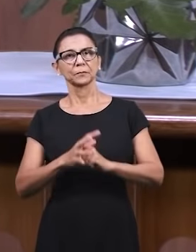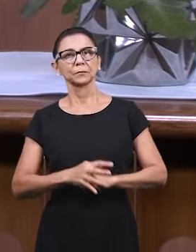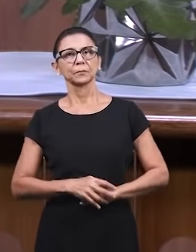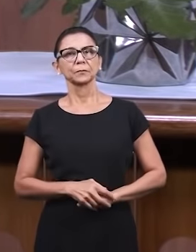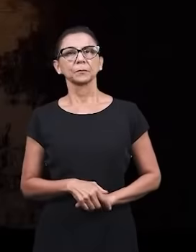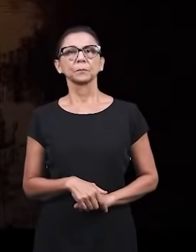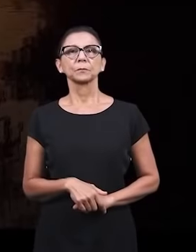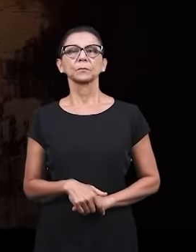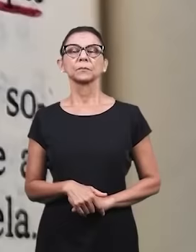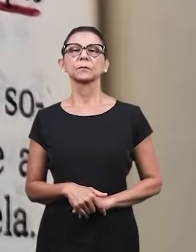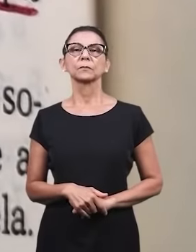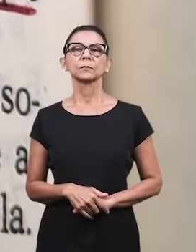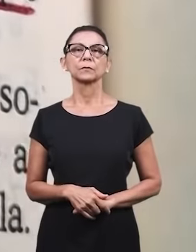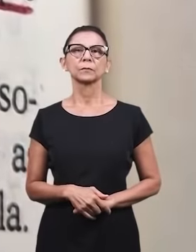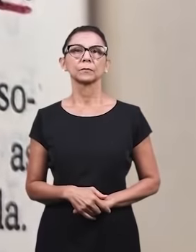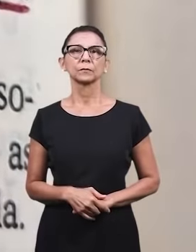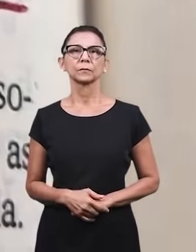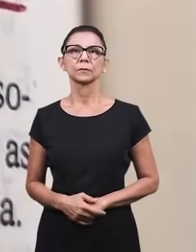Senhor.